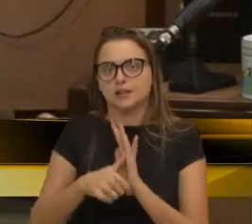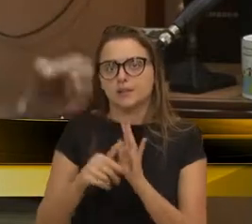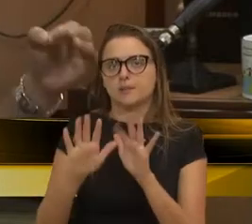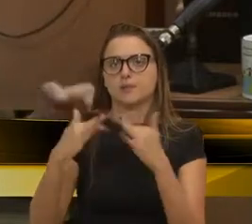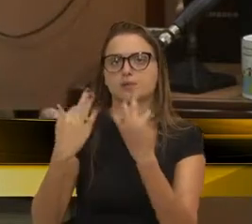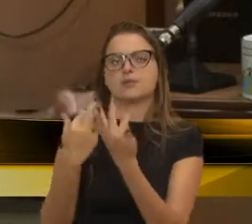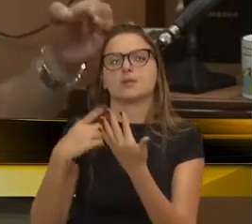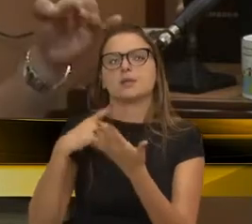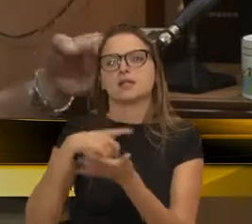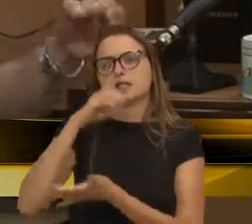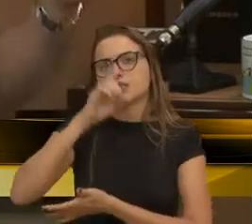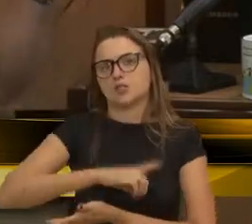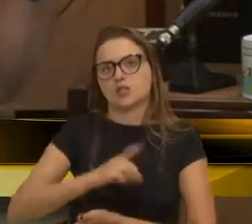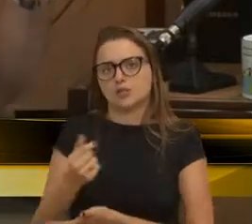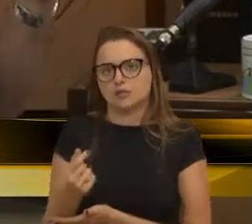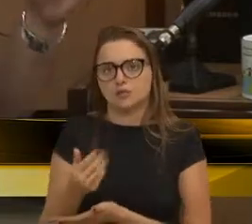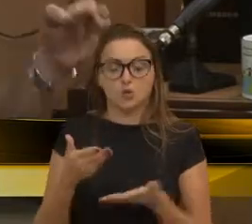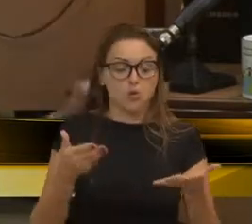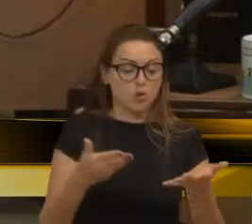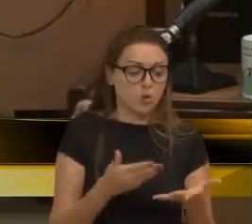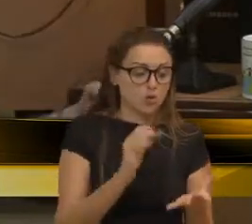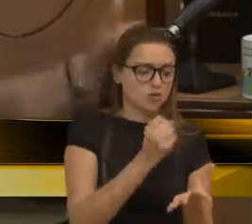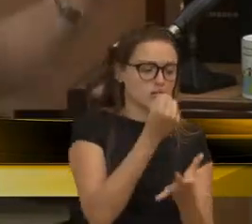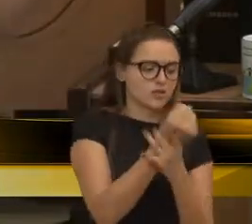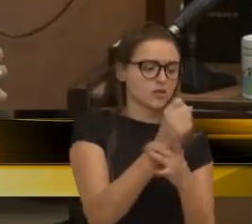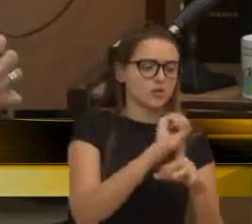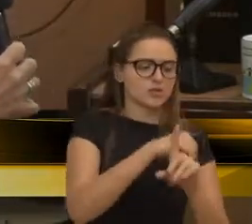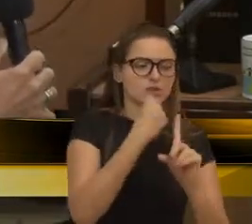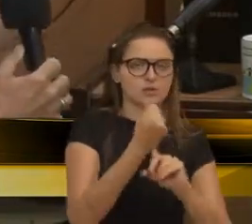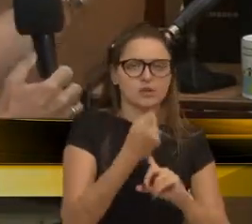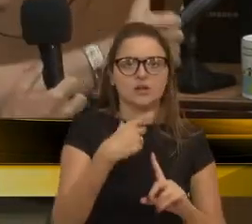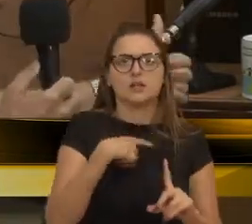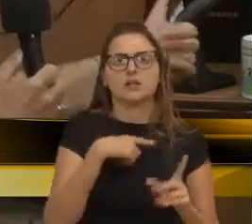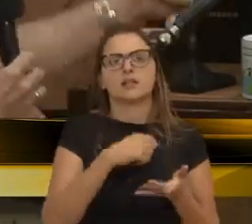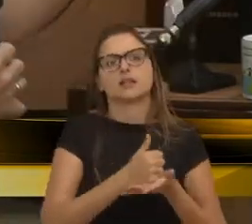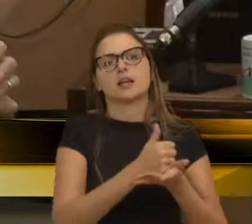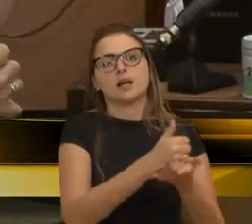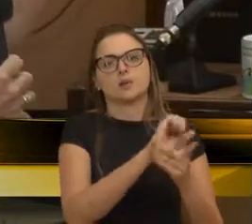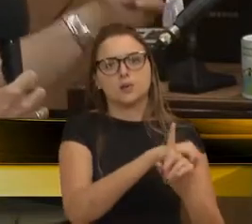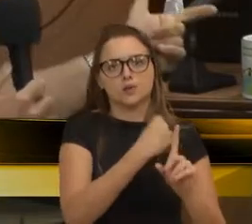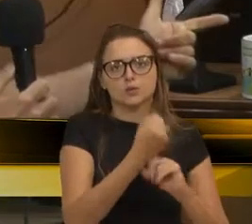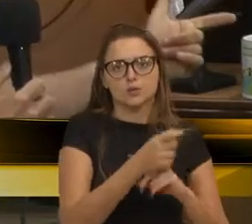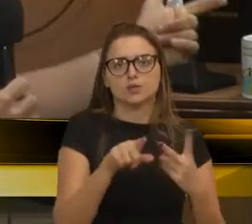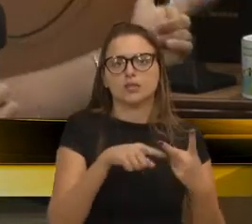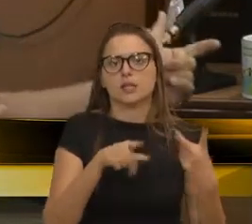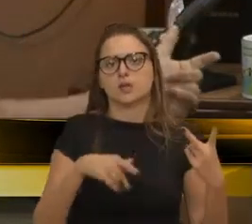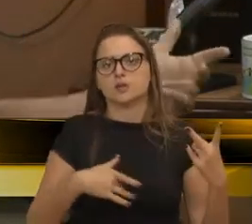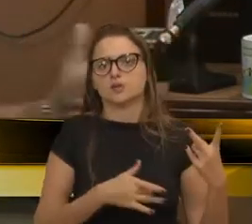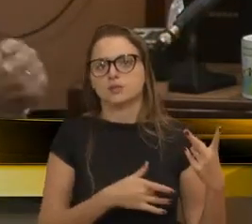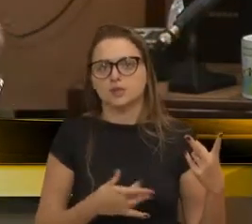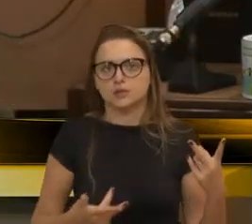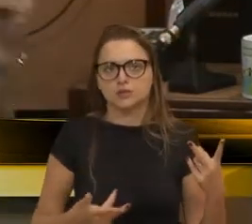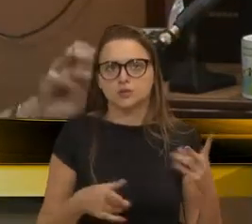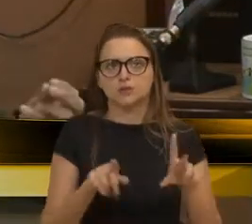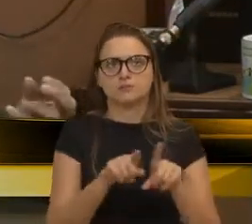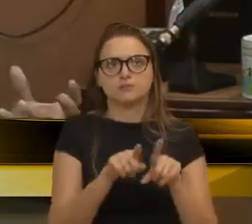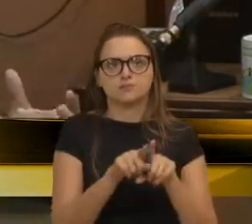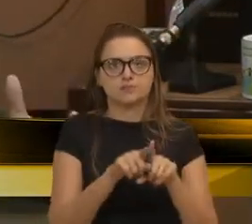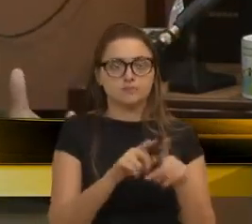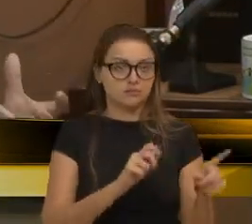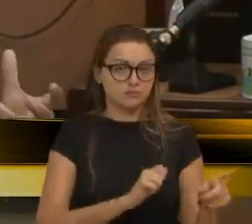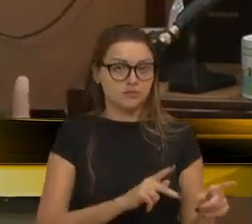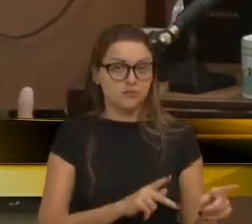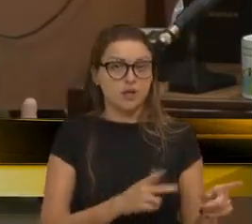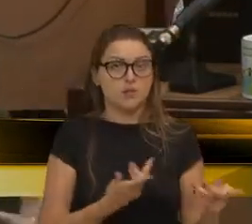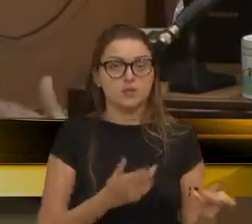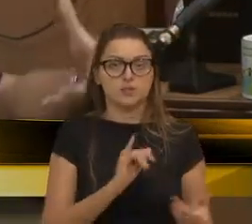superavitária. Hoje, o sistema de seguridade social, que compõe a assistência social, a saúde e a Previdência Social, é